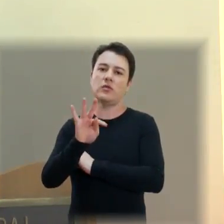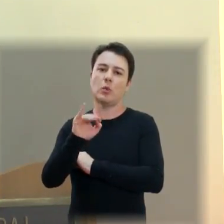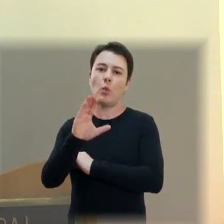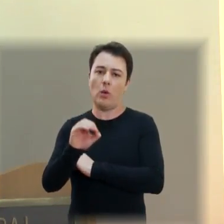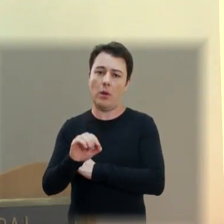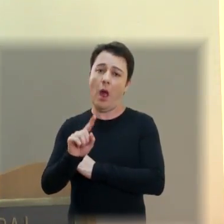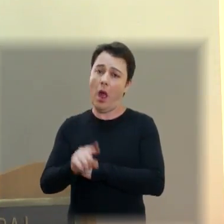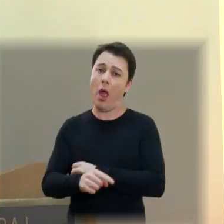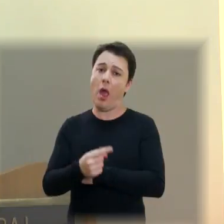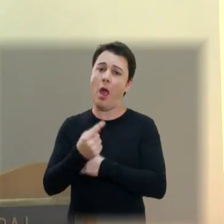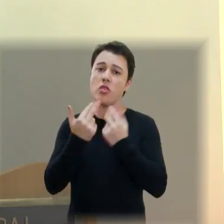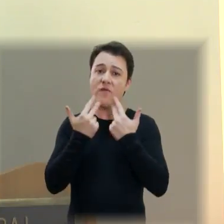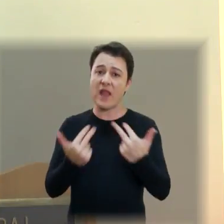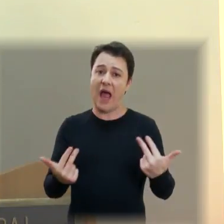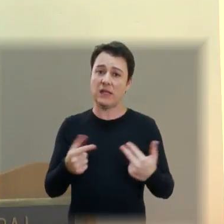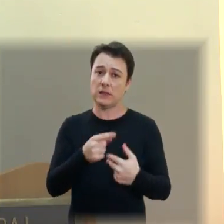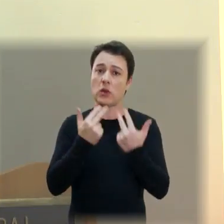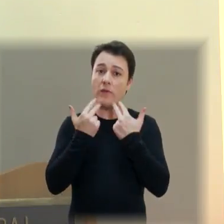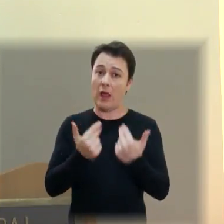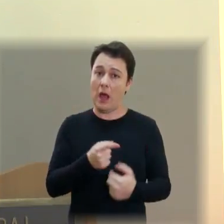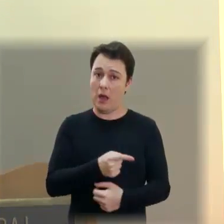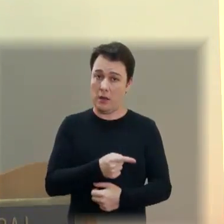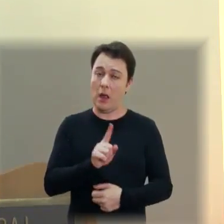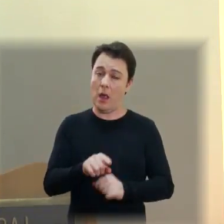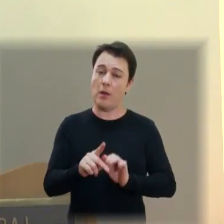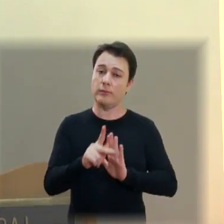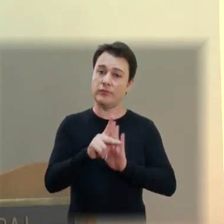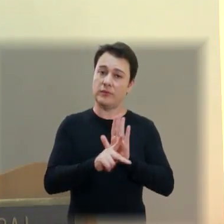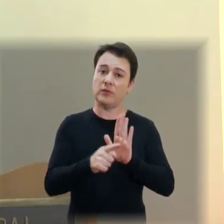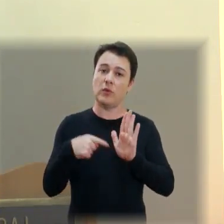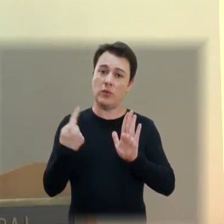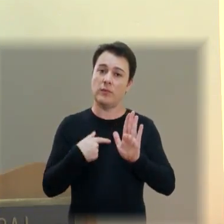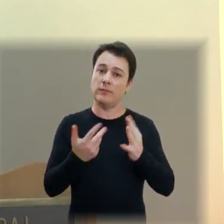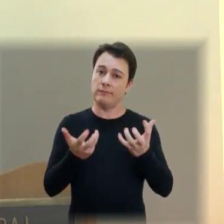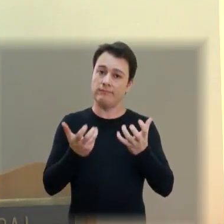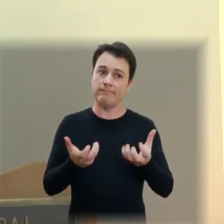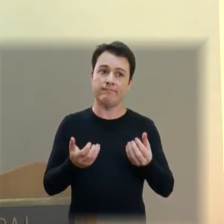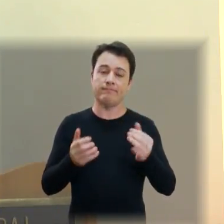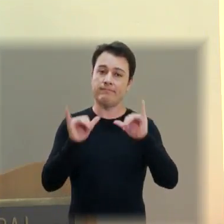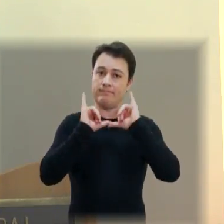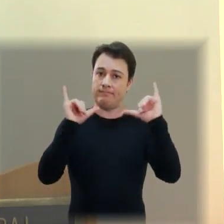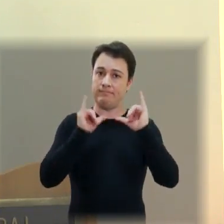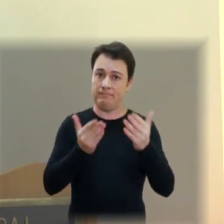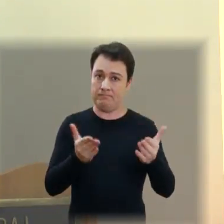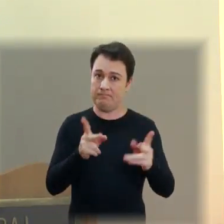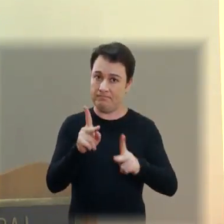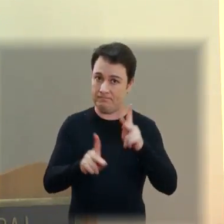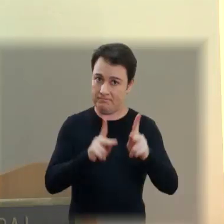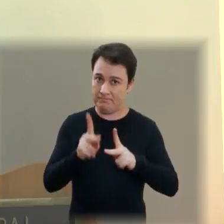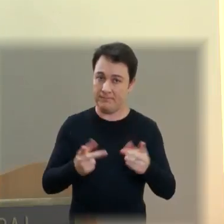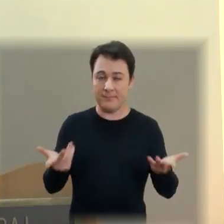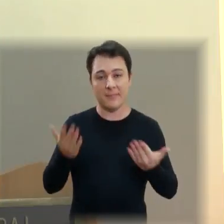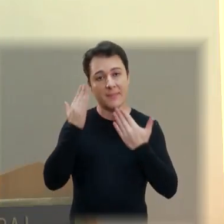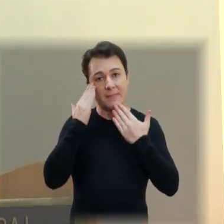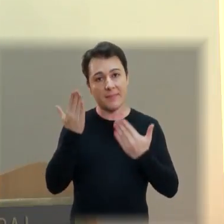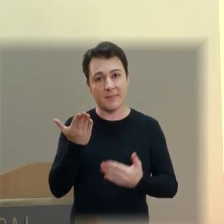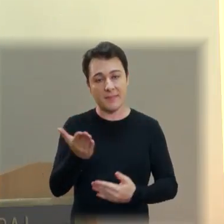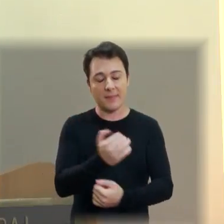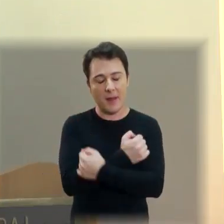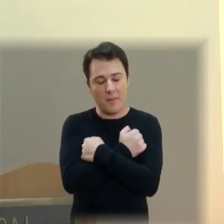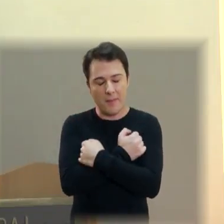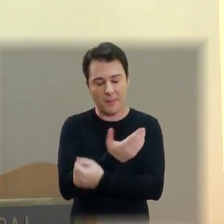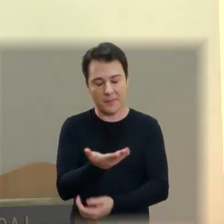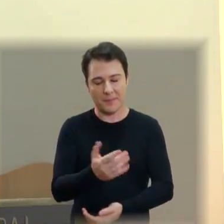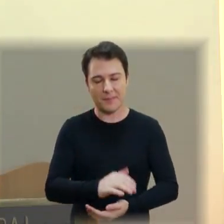a novidade é essa do projeto, a gente busca aí trazer um esclarecimento à população. Muito obrigado, um abraço a